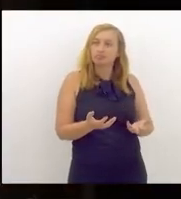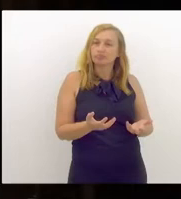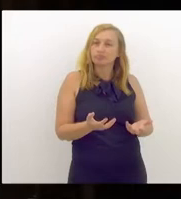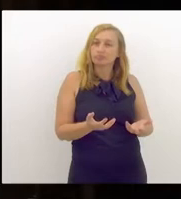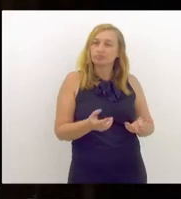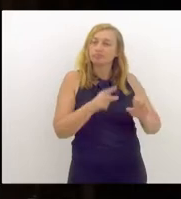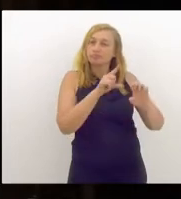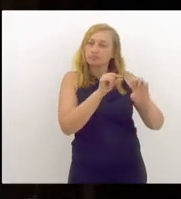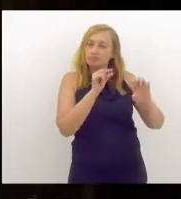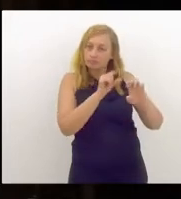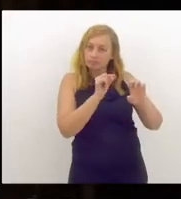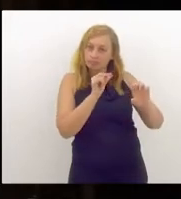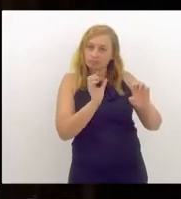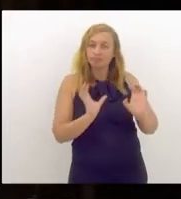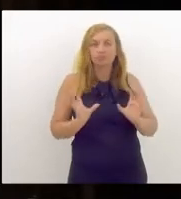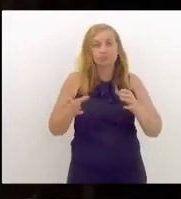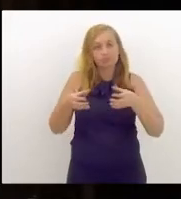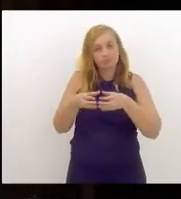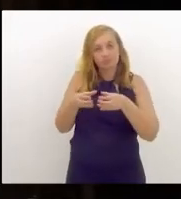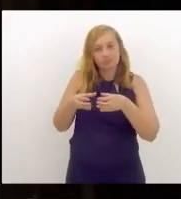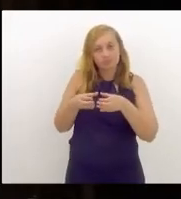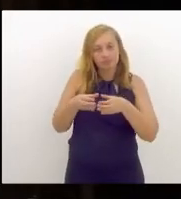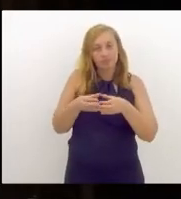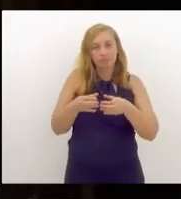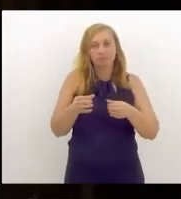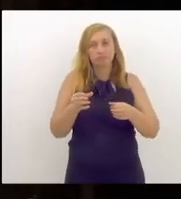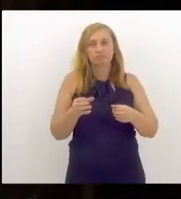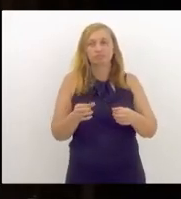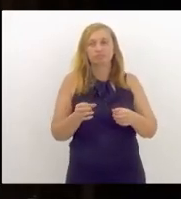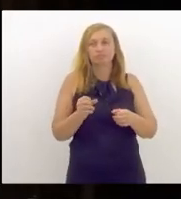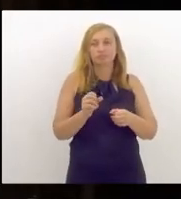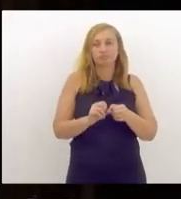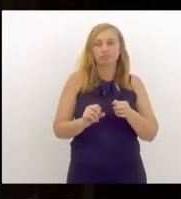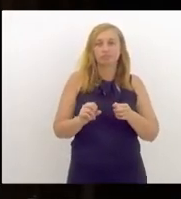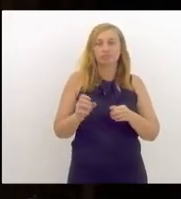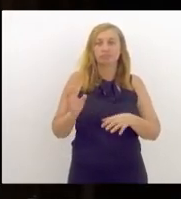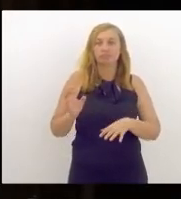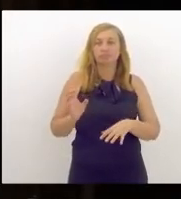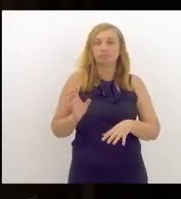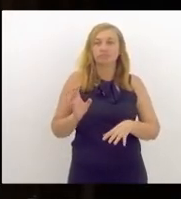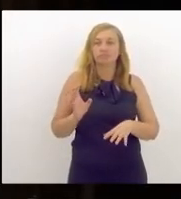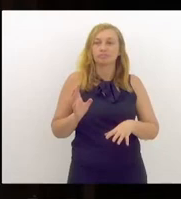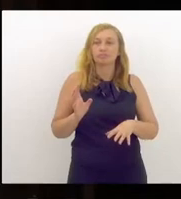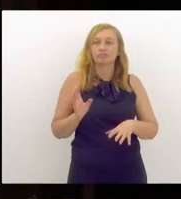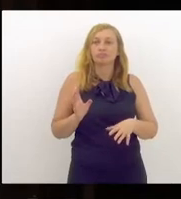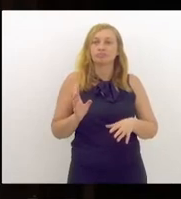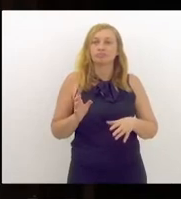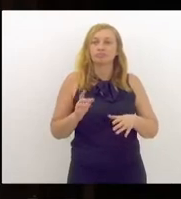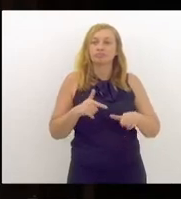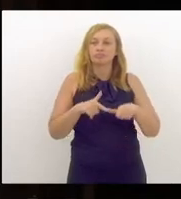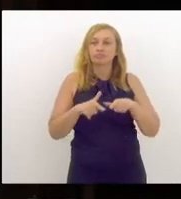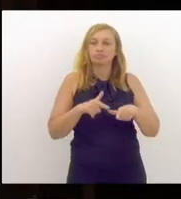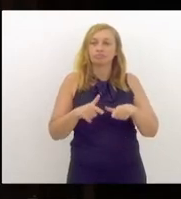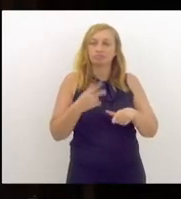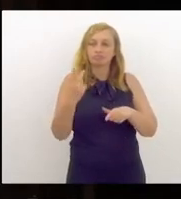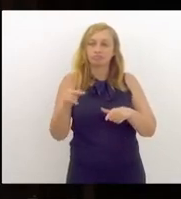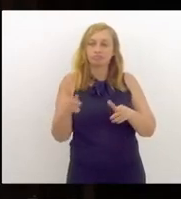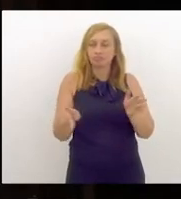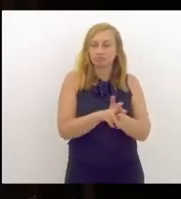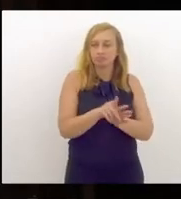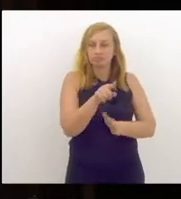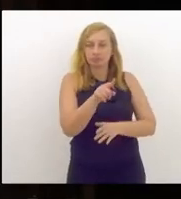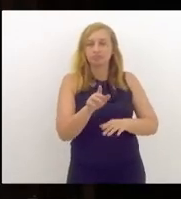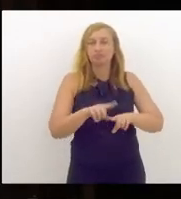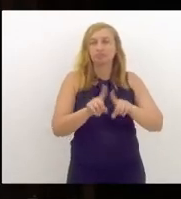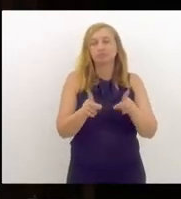empreenderem coletivamente e fazerem com que a riqueza do trabalho deles Fiquem na mão deles mas